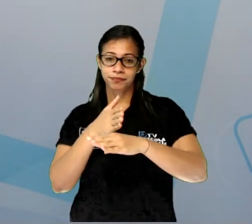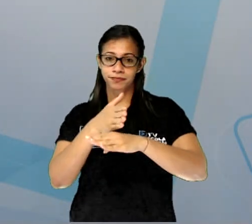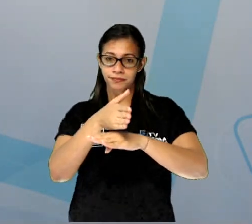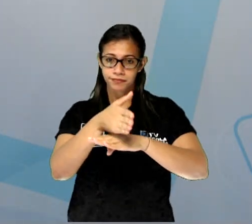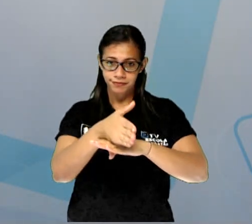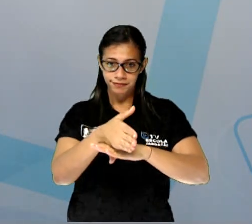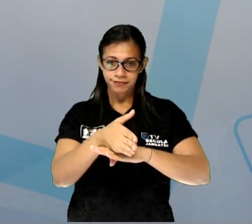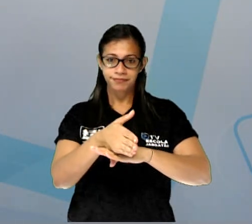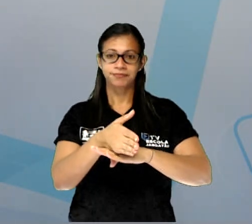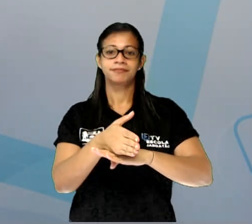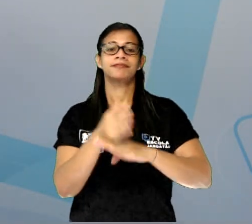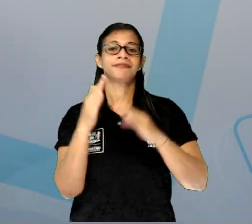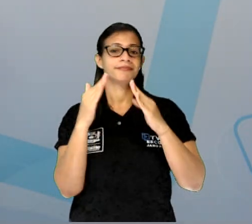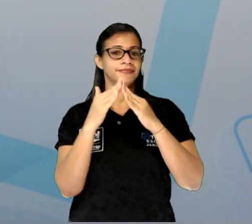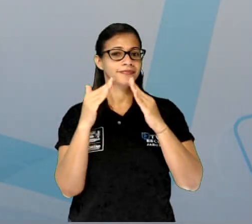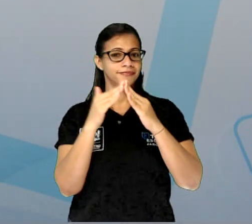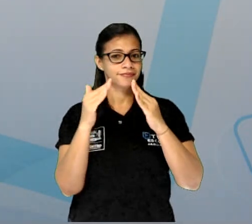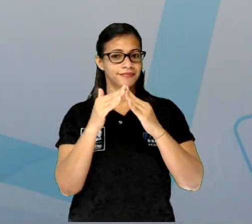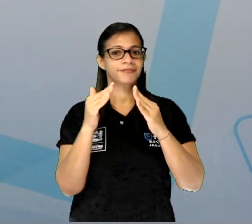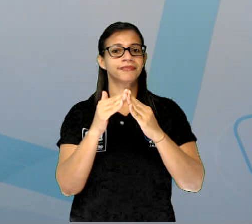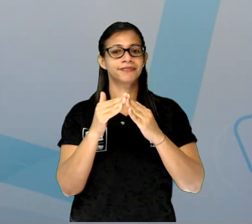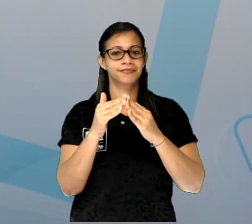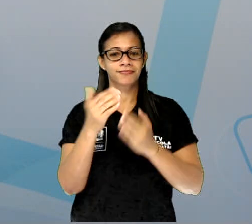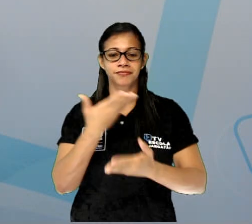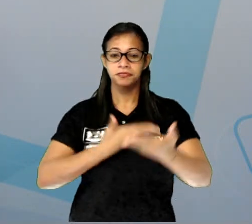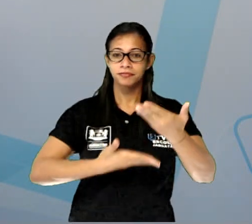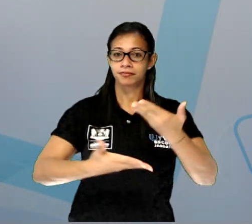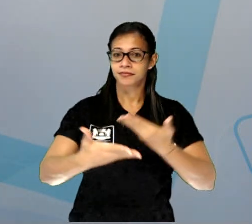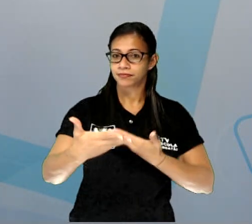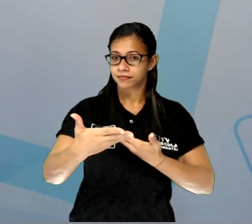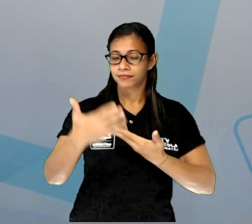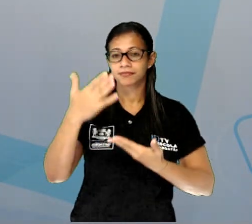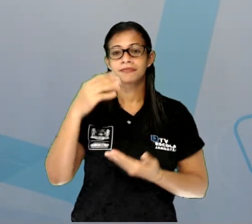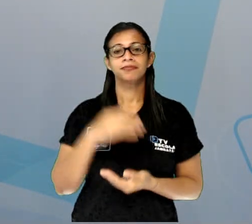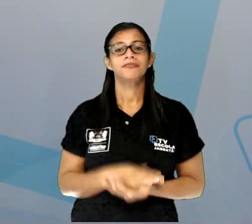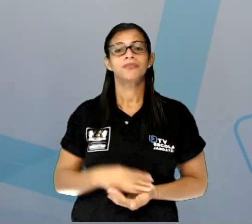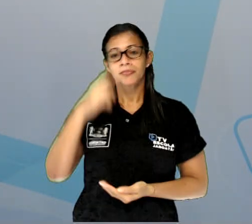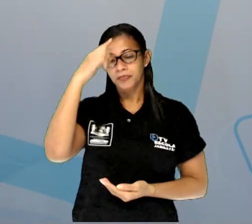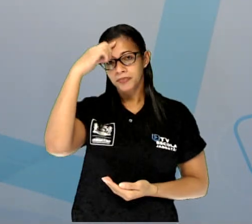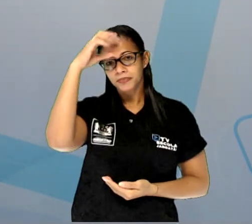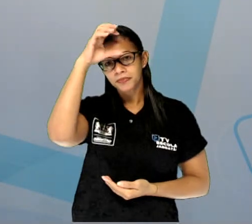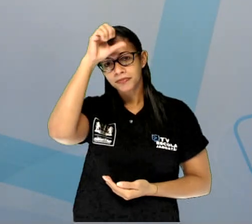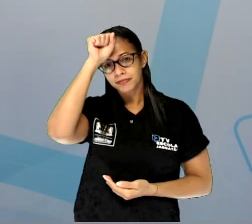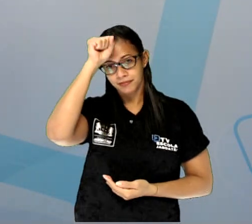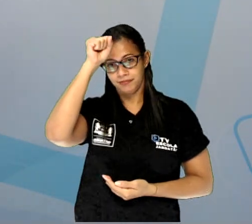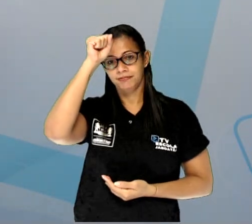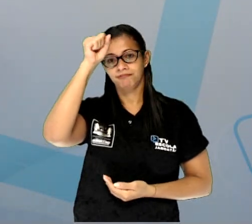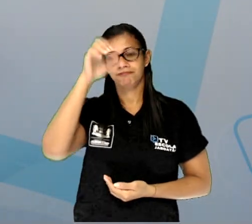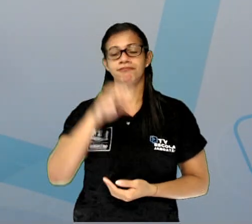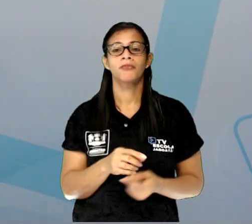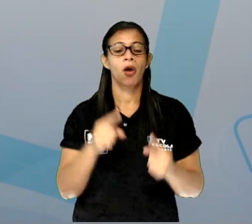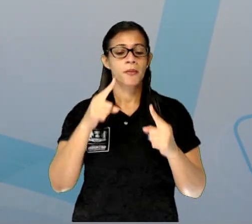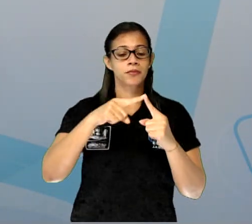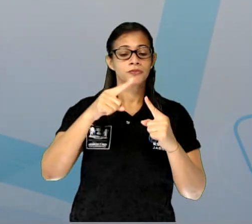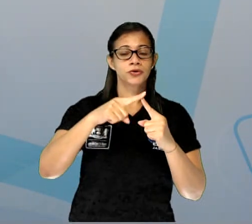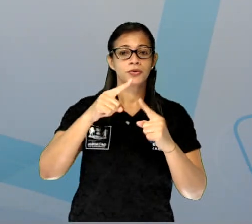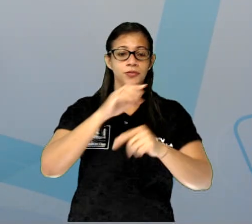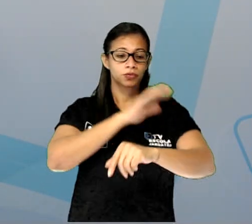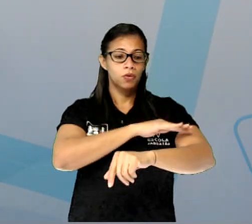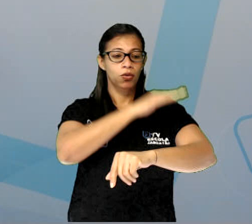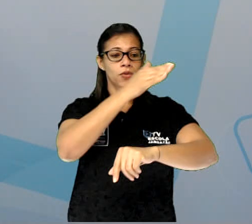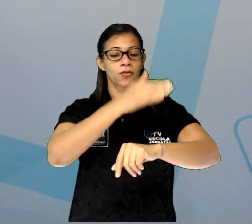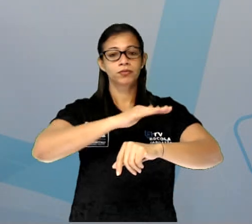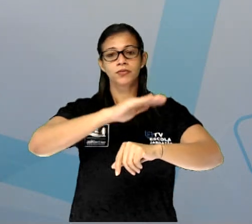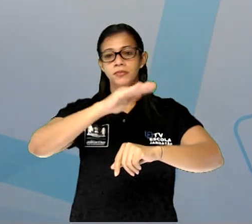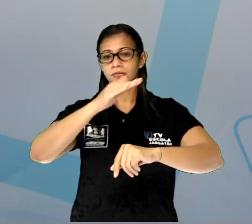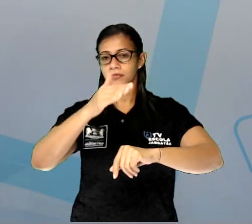sala e dividir com você o conhecimento sobre formas do relevo. Lembro para vocês